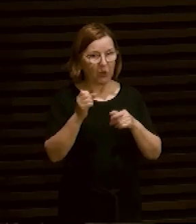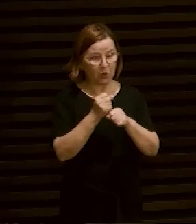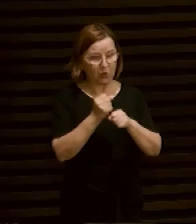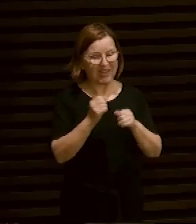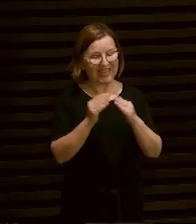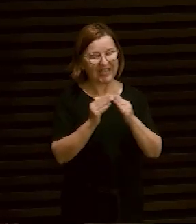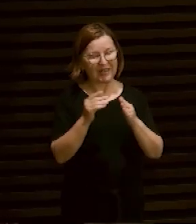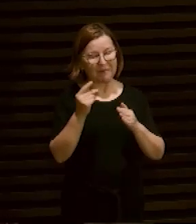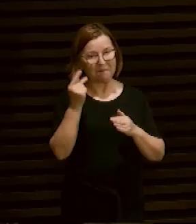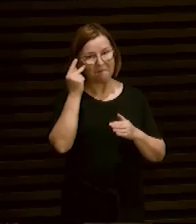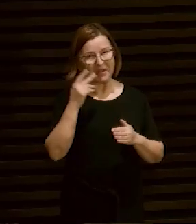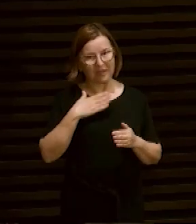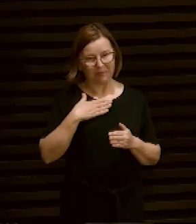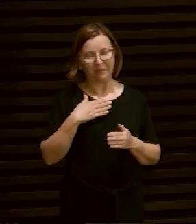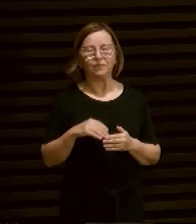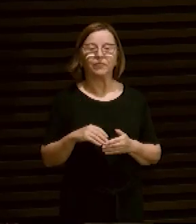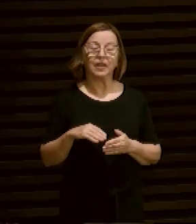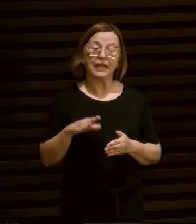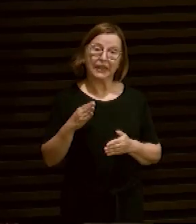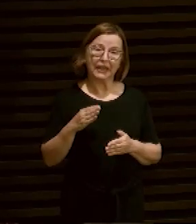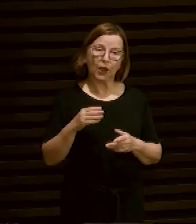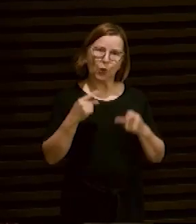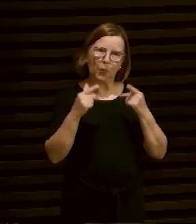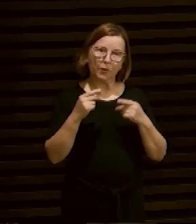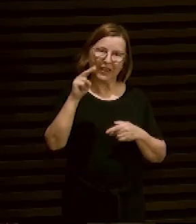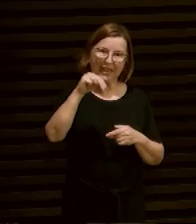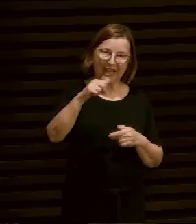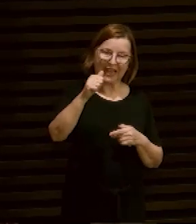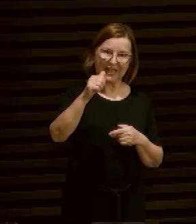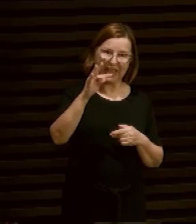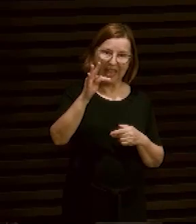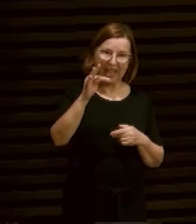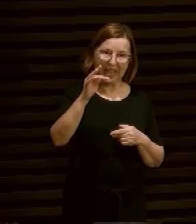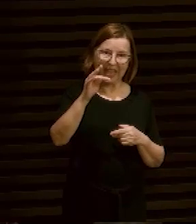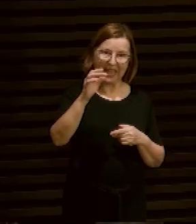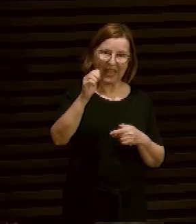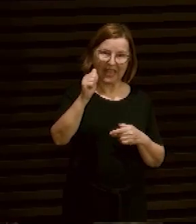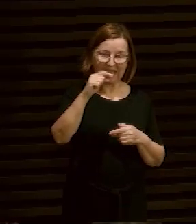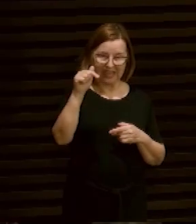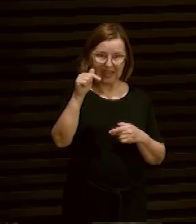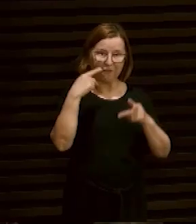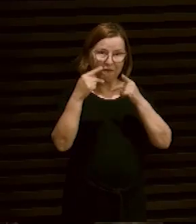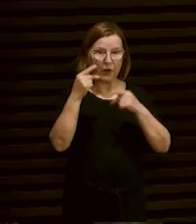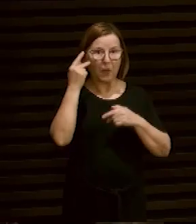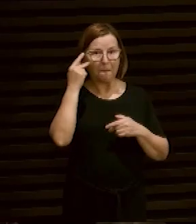E o profeta Natan chegou para ele e disse assim, quem foi que pediu, quem foi que deu essa ordem para você construir casa para